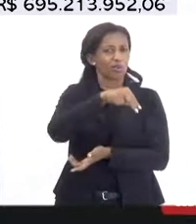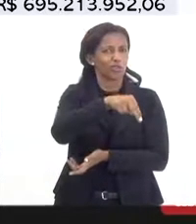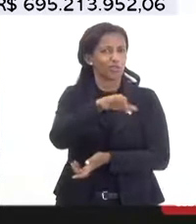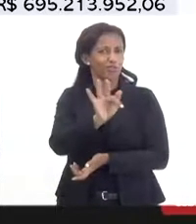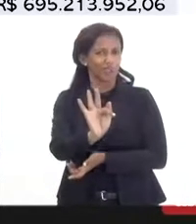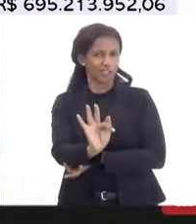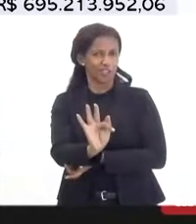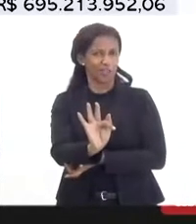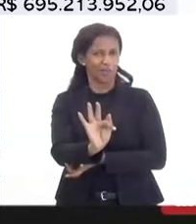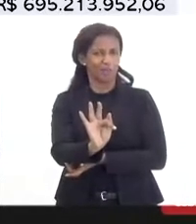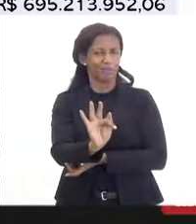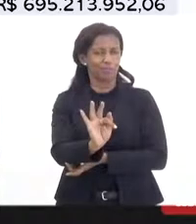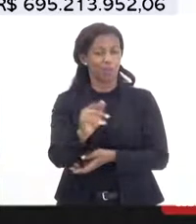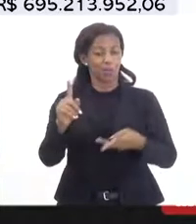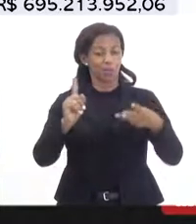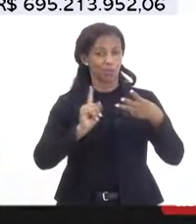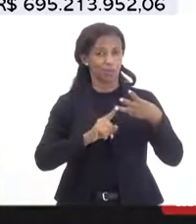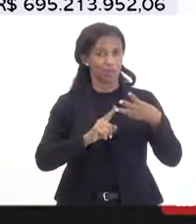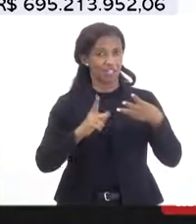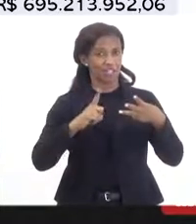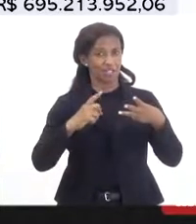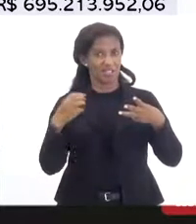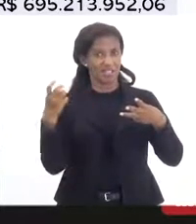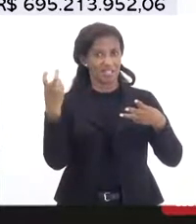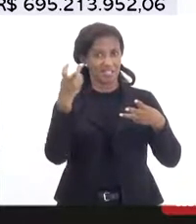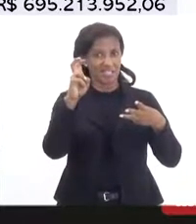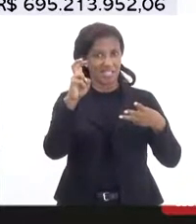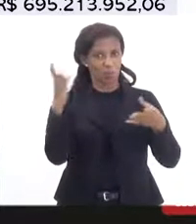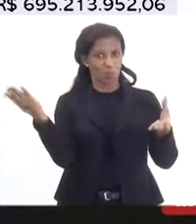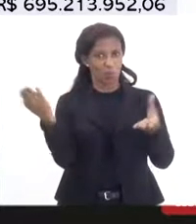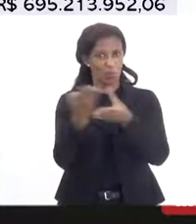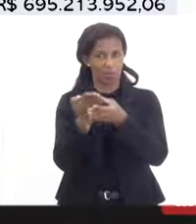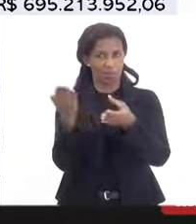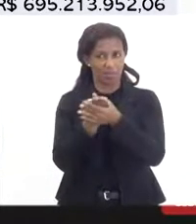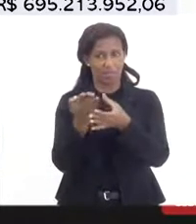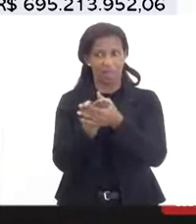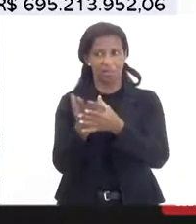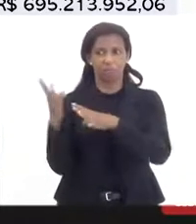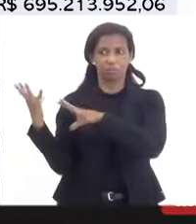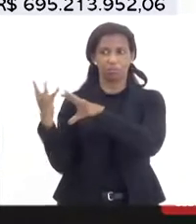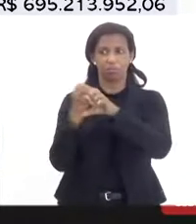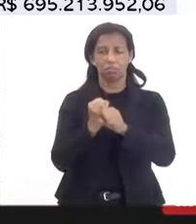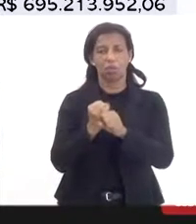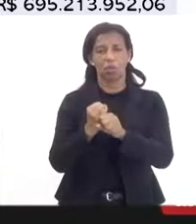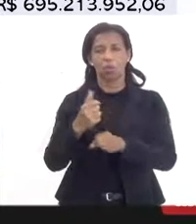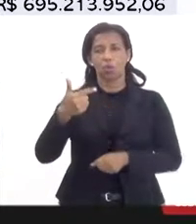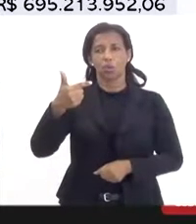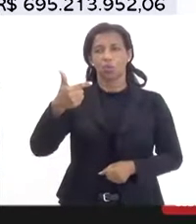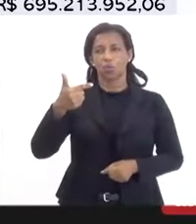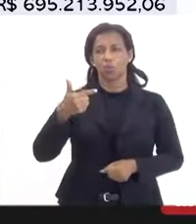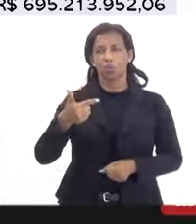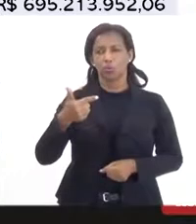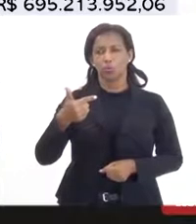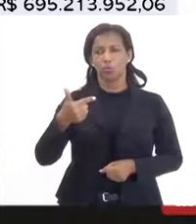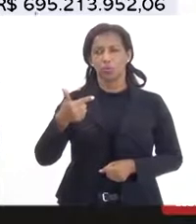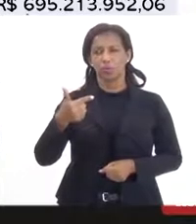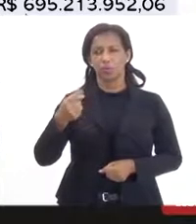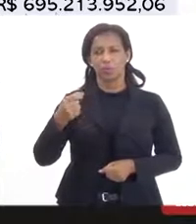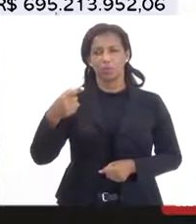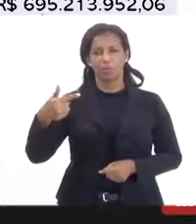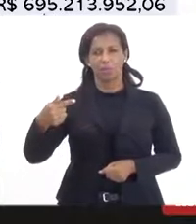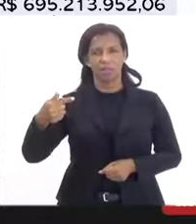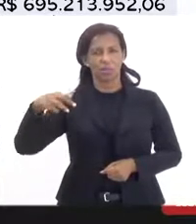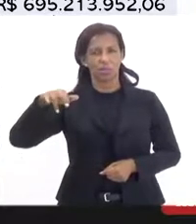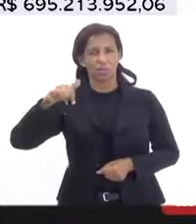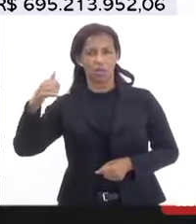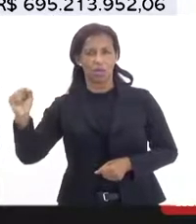3, nós temos 5 processos, num valor de 200 milhões em discussão, e na tese 4, nós teríamos 6 processos, em um